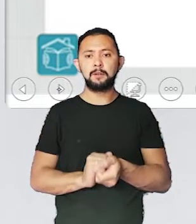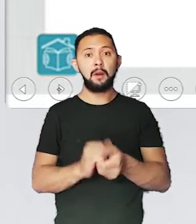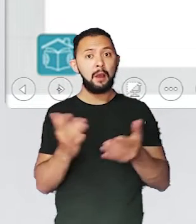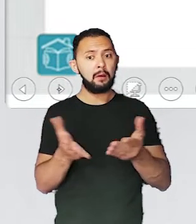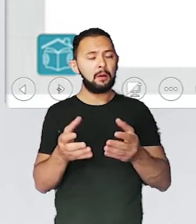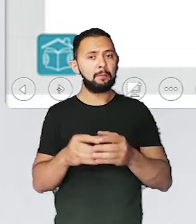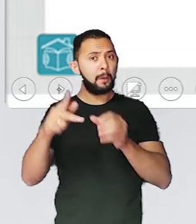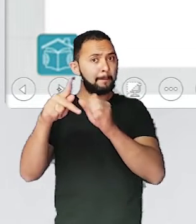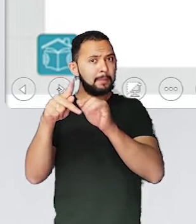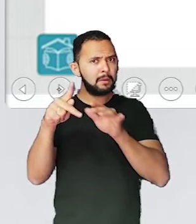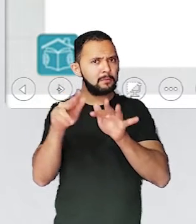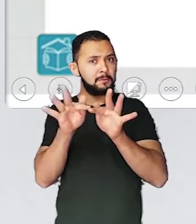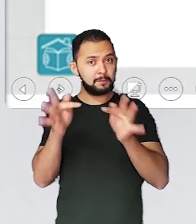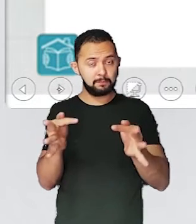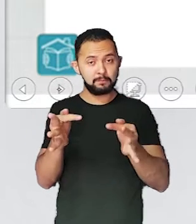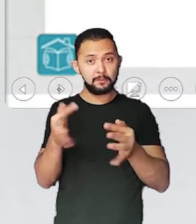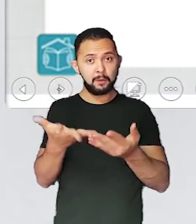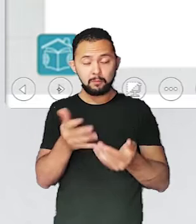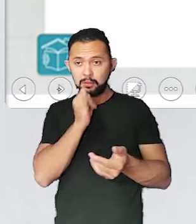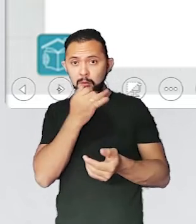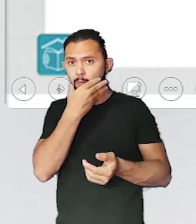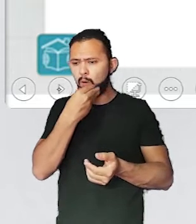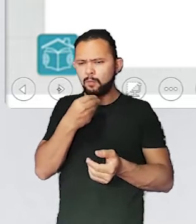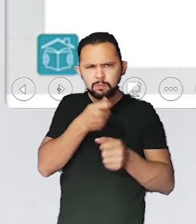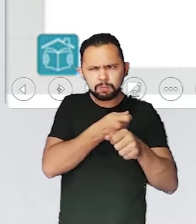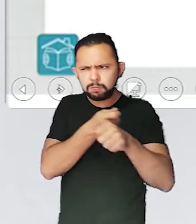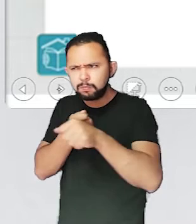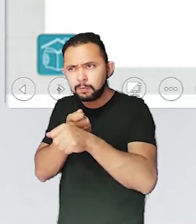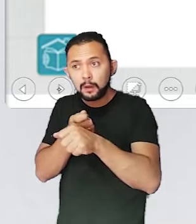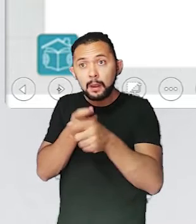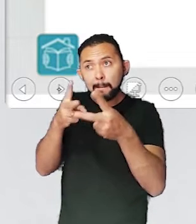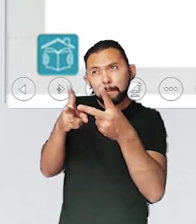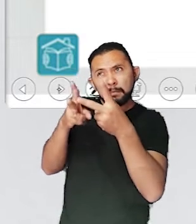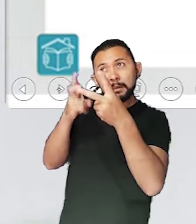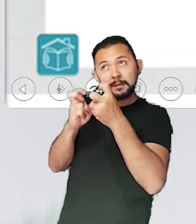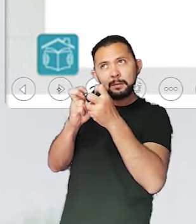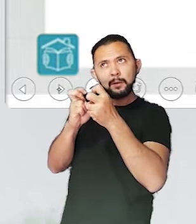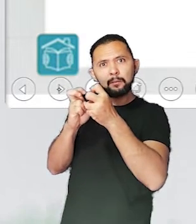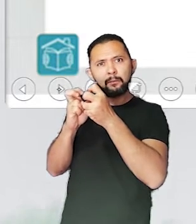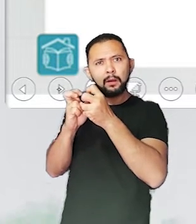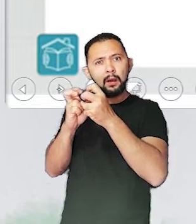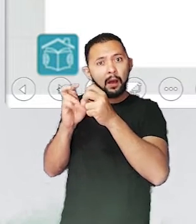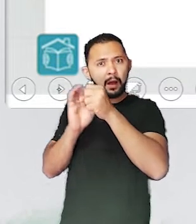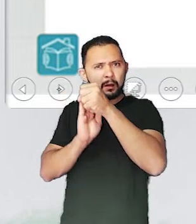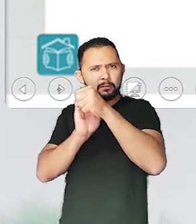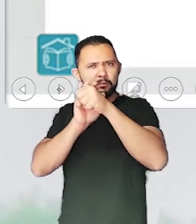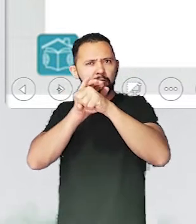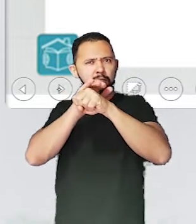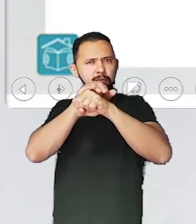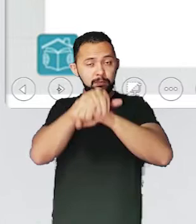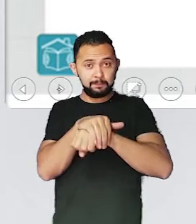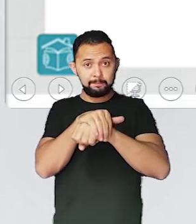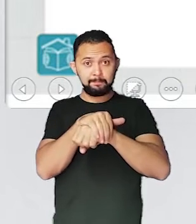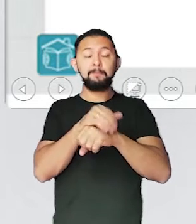simples. O caçador percebeu a chegada da noite. Olha aí, o caçador percebeu a chegada da noite. Tem verbo? Tem. Nós temos um verbinho